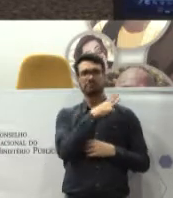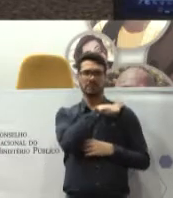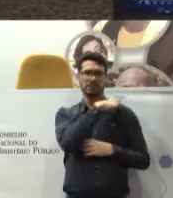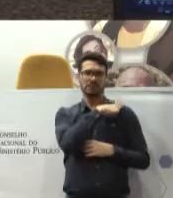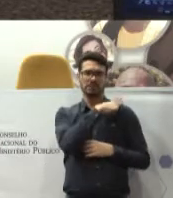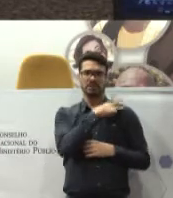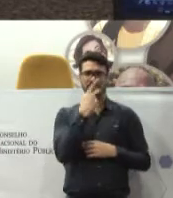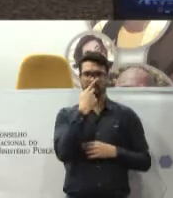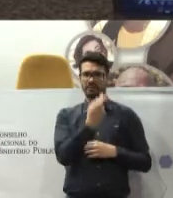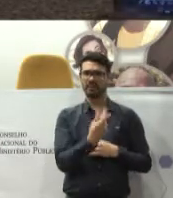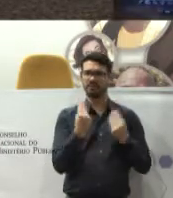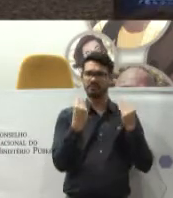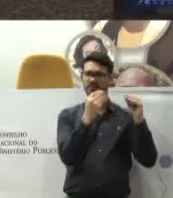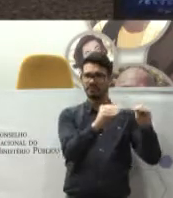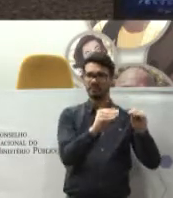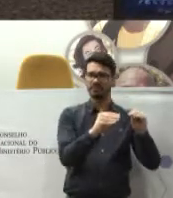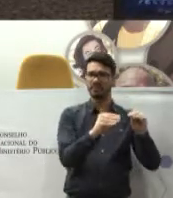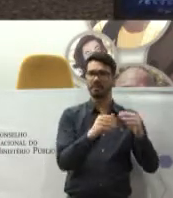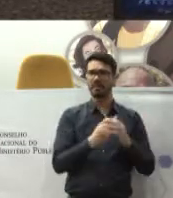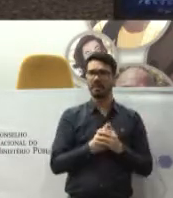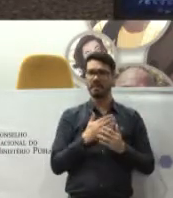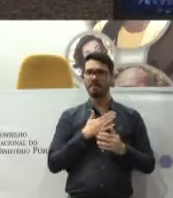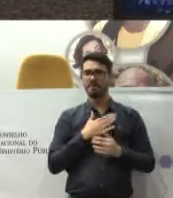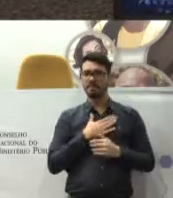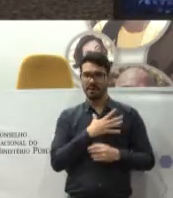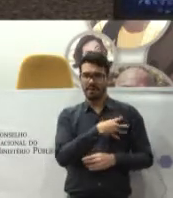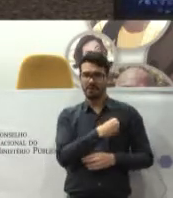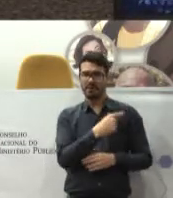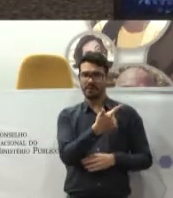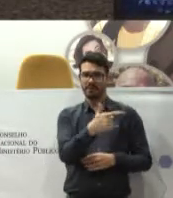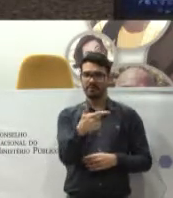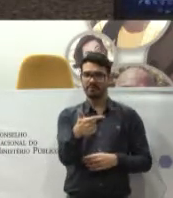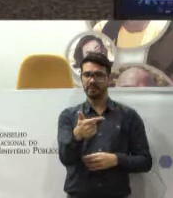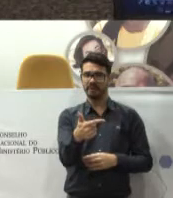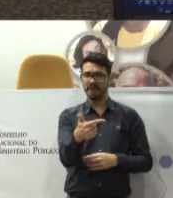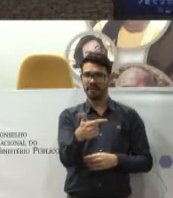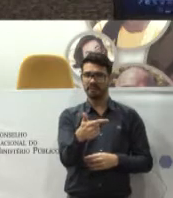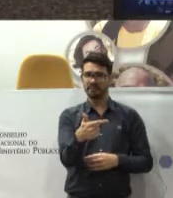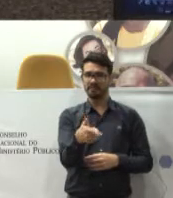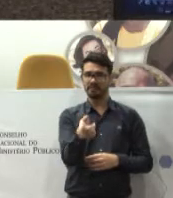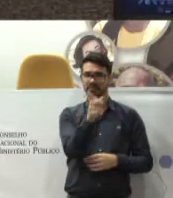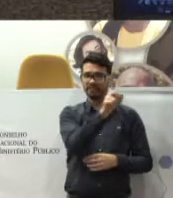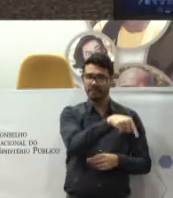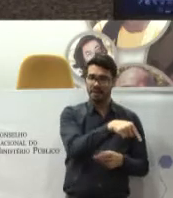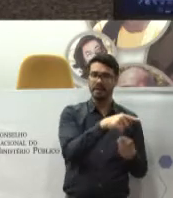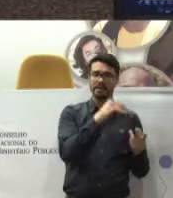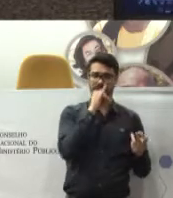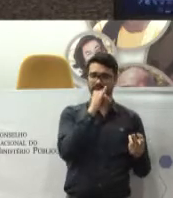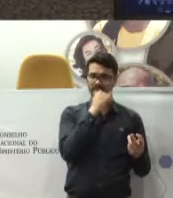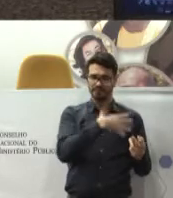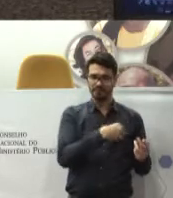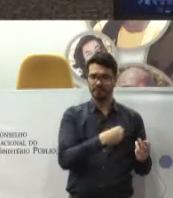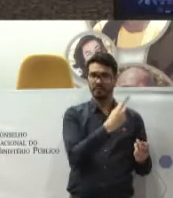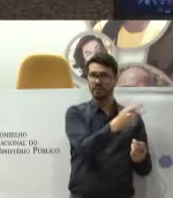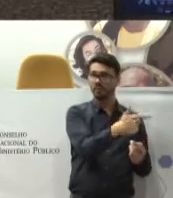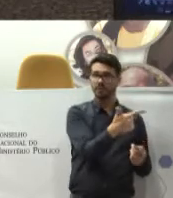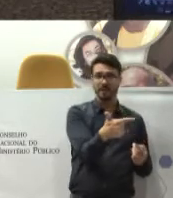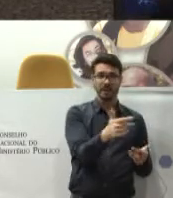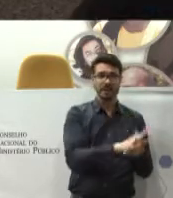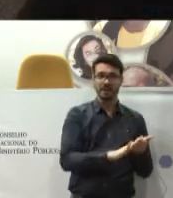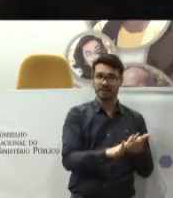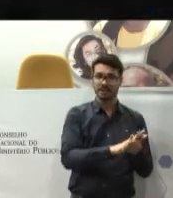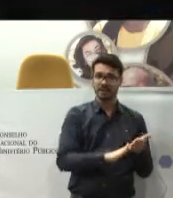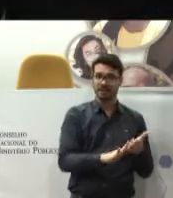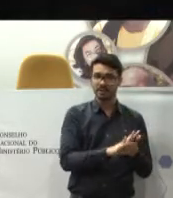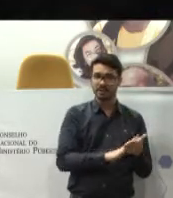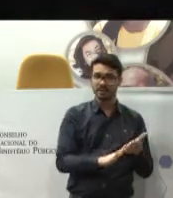coloca a expressão família, meu filho não tem dinheiro nenhum, ele é hipossuficiente, não é? Ele é o paciente, não é? Meu filho não tem patrimônio nenhum, não tem salário, não tem